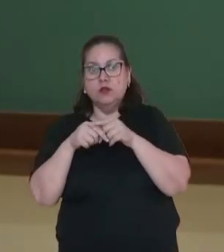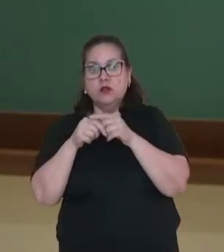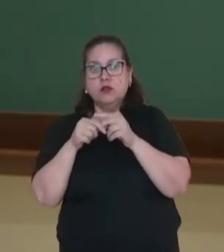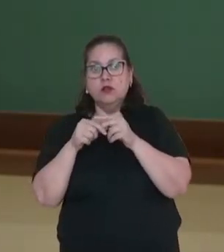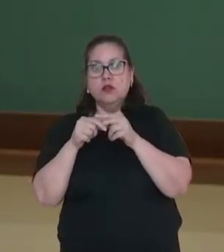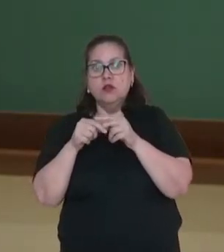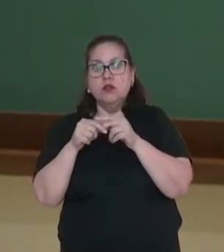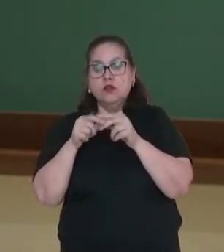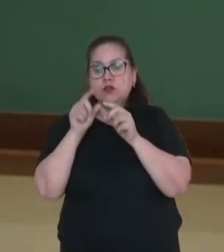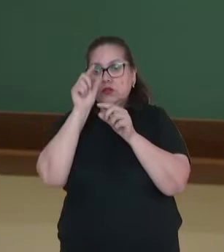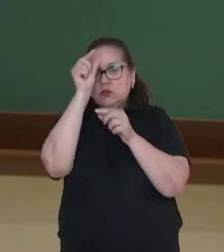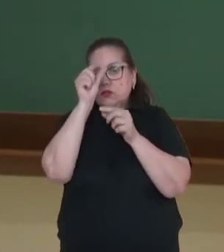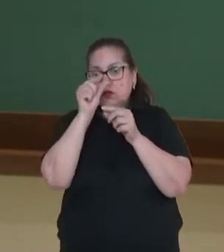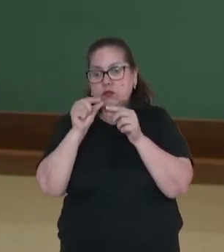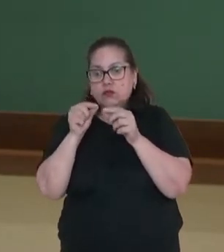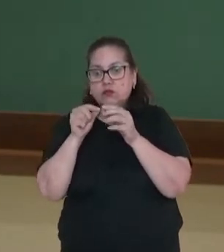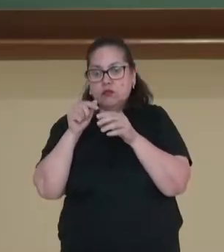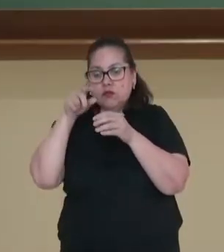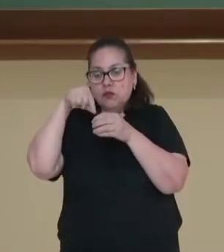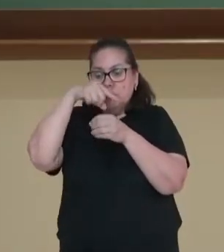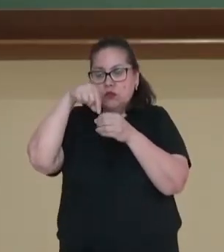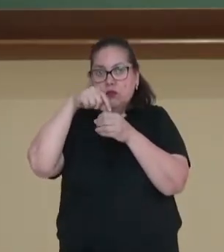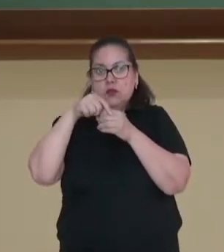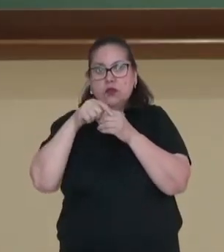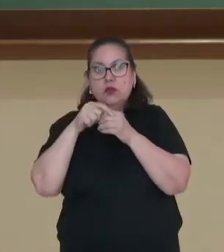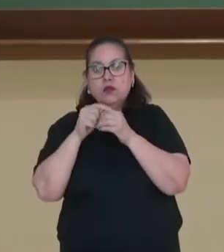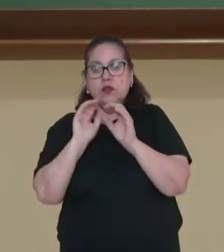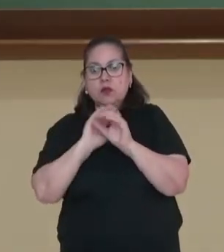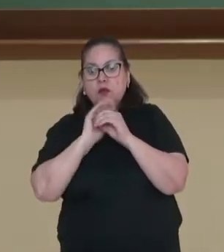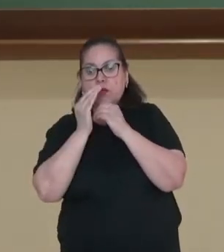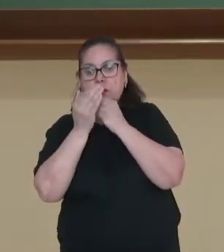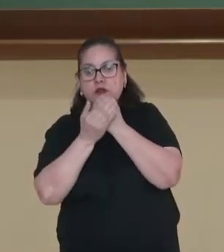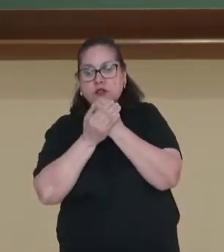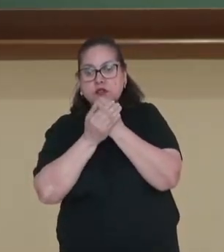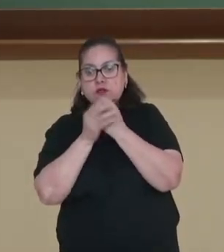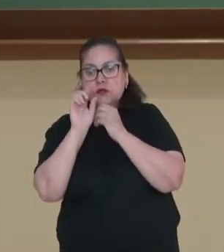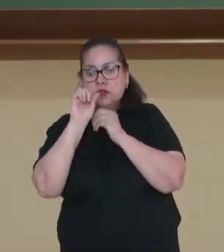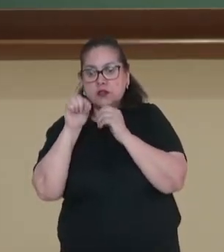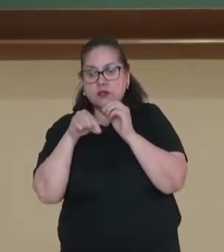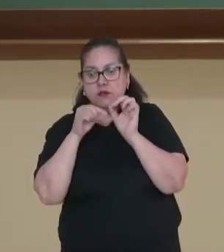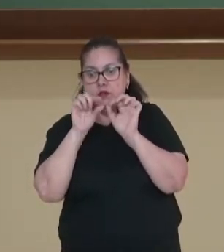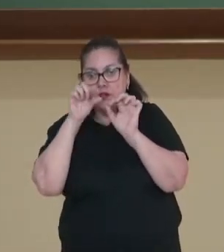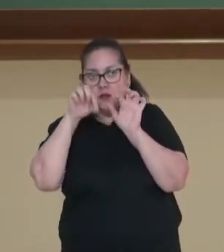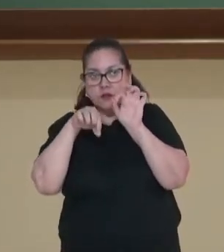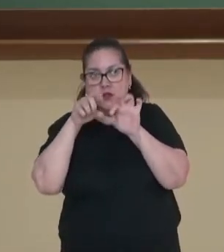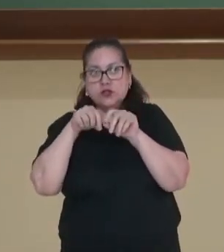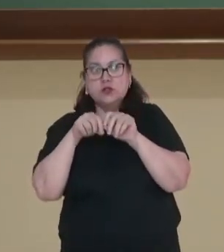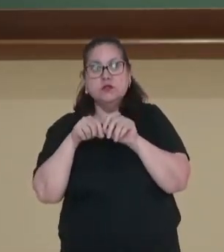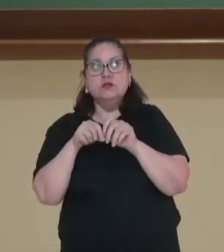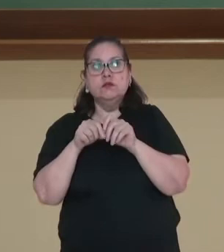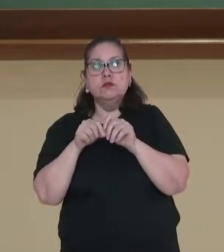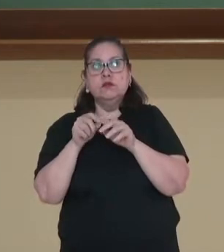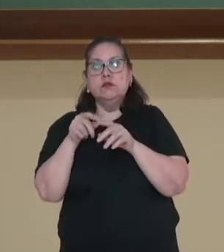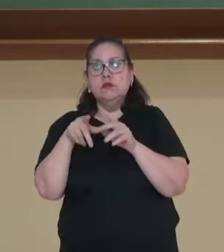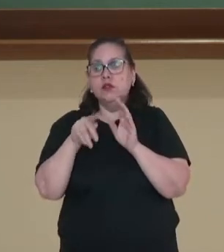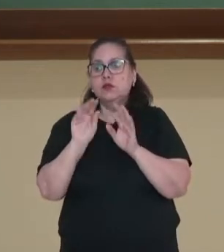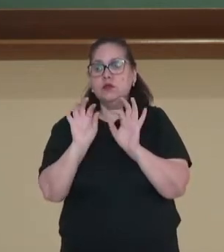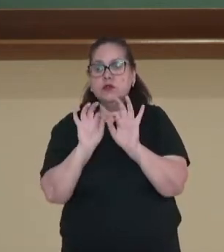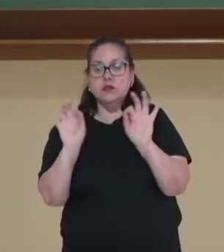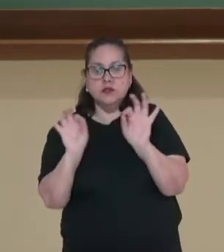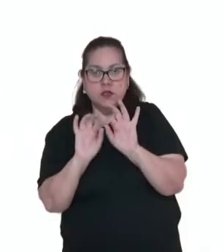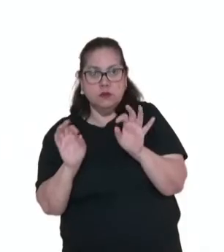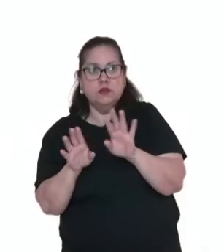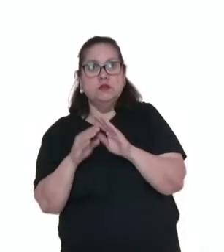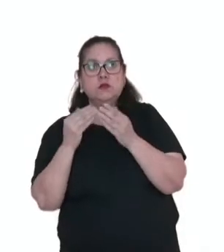verdade, é só essa parte aqui central, que é onde que está protegendo ali a sementinha. tá? Tem os pseudos frutos simples, que são aqueles